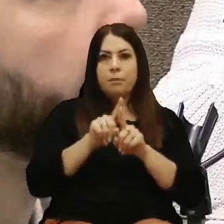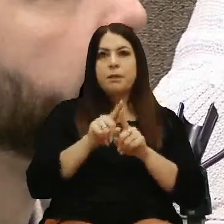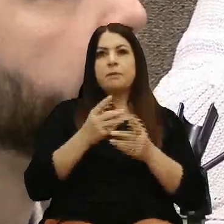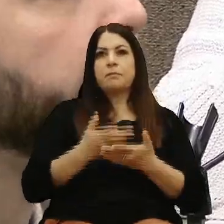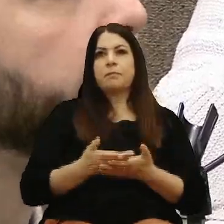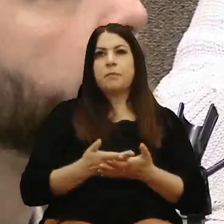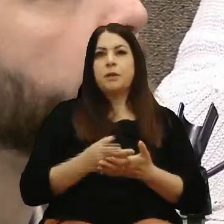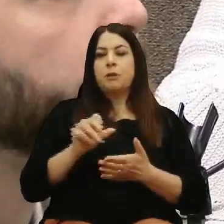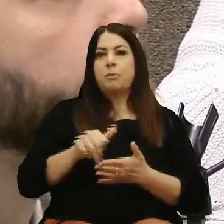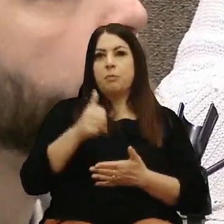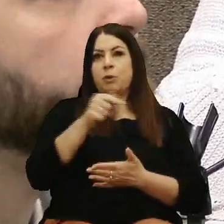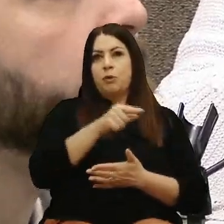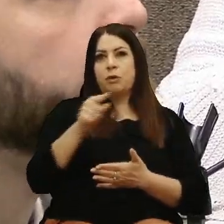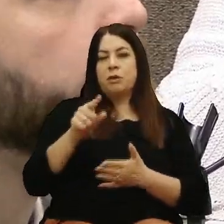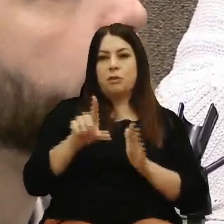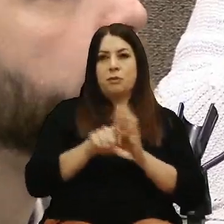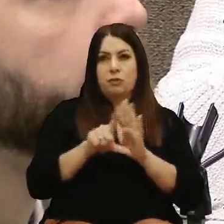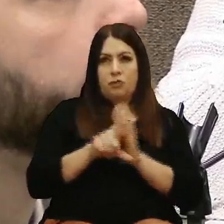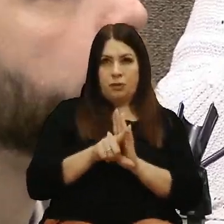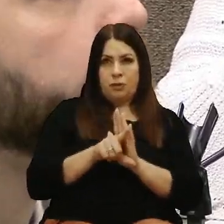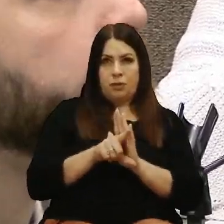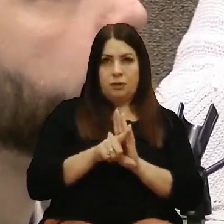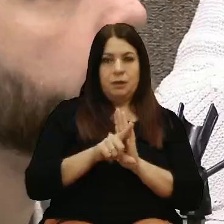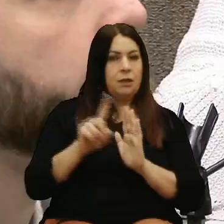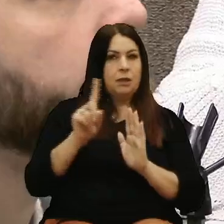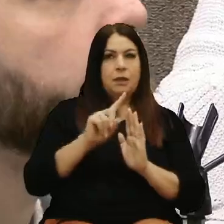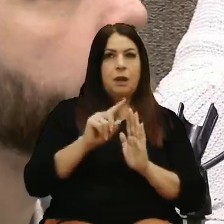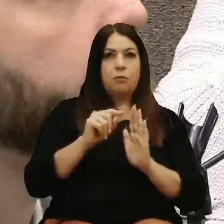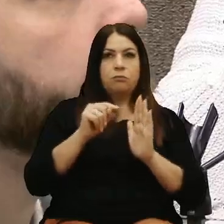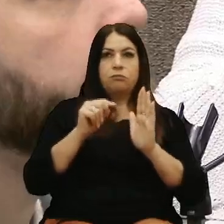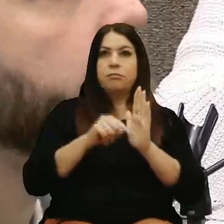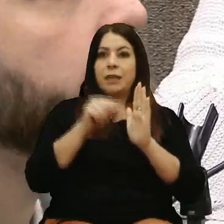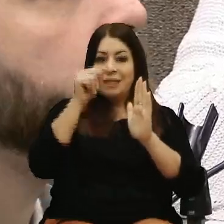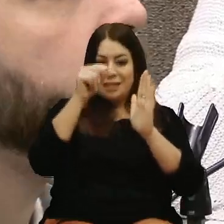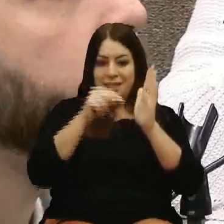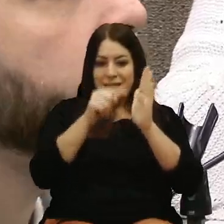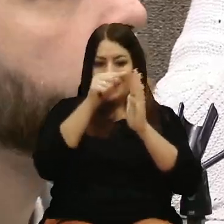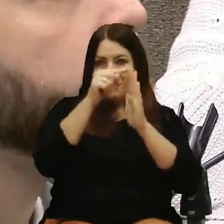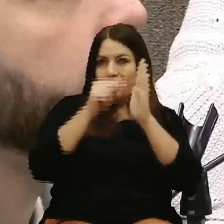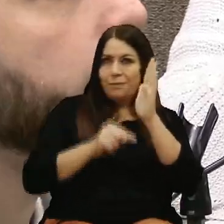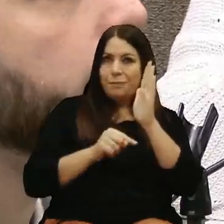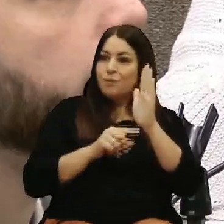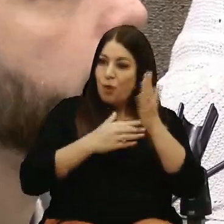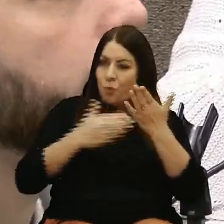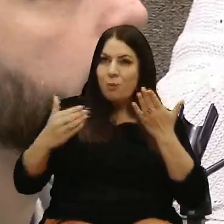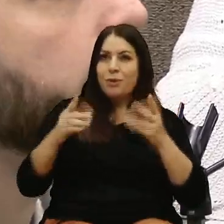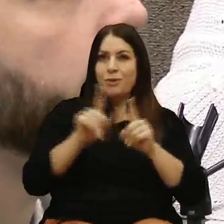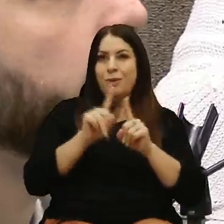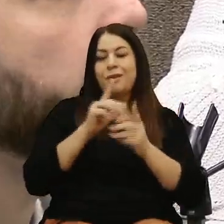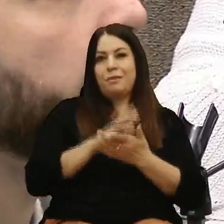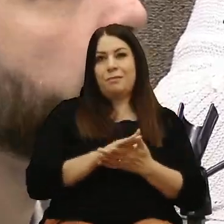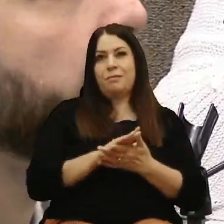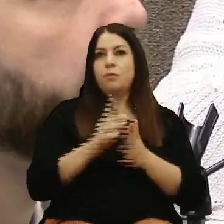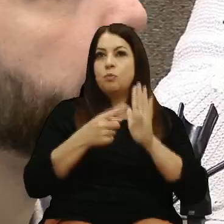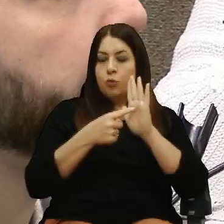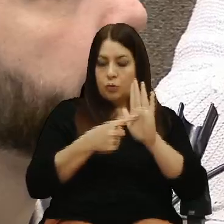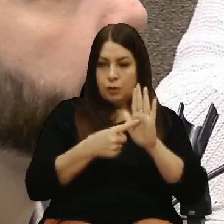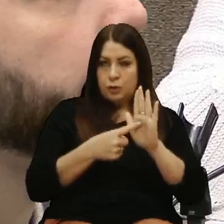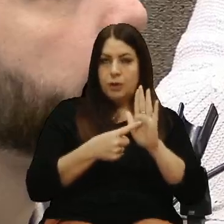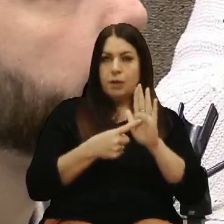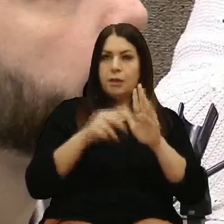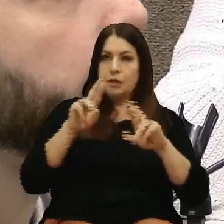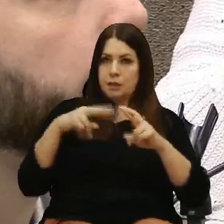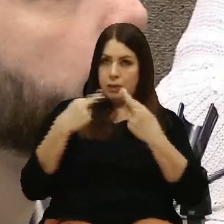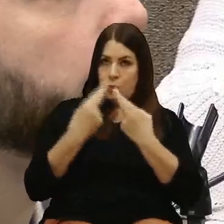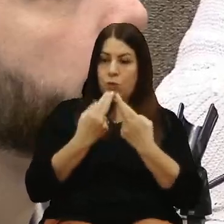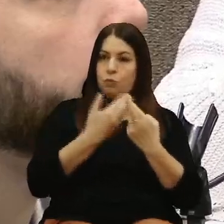uma melhoria na legislação, não de cima para baixo. A partir daí, foi nos mostrado através dessa